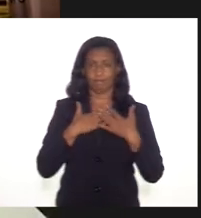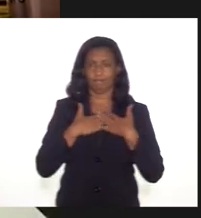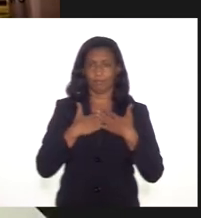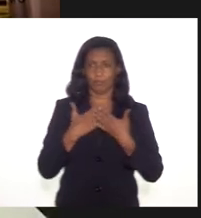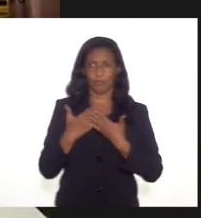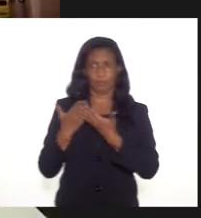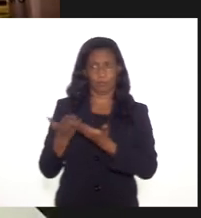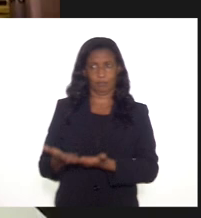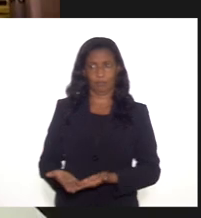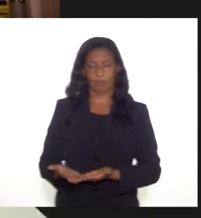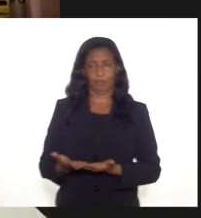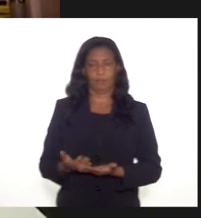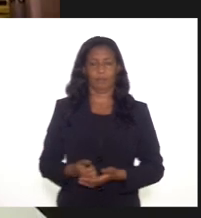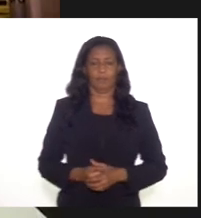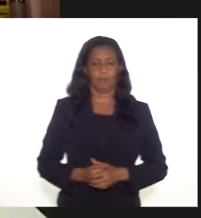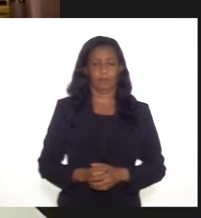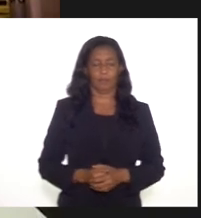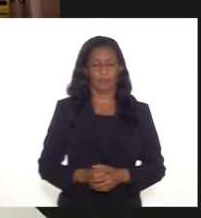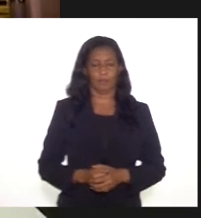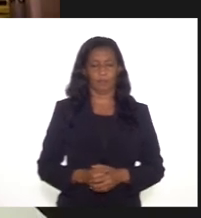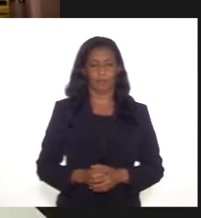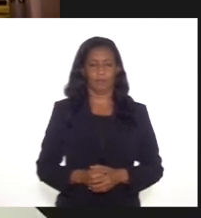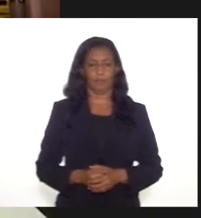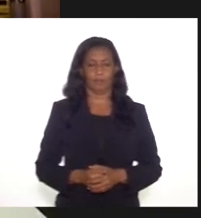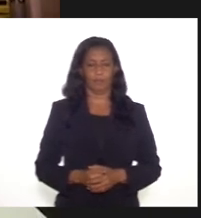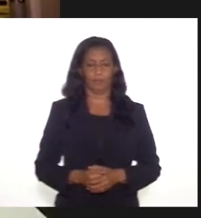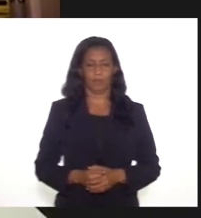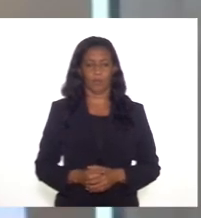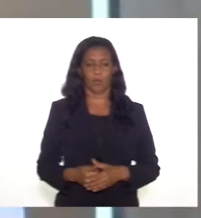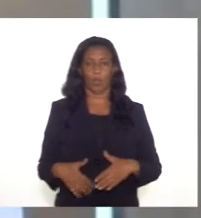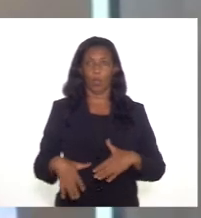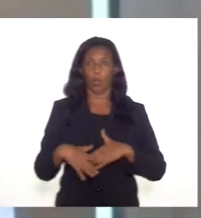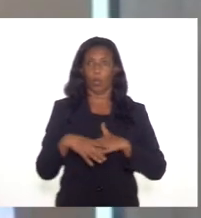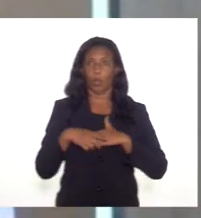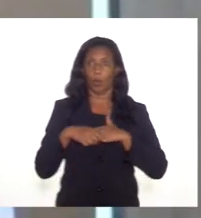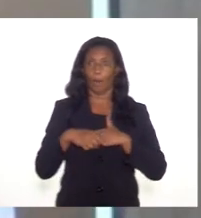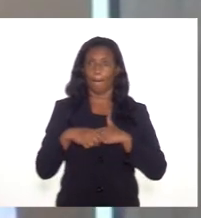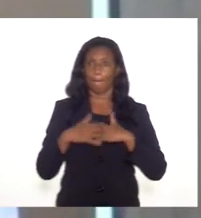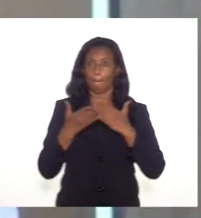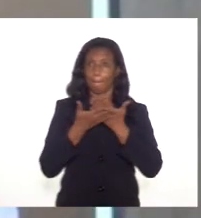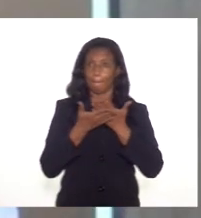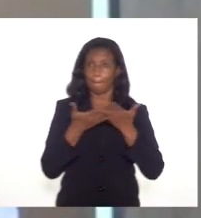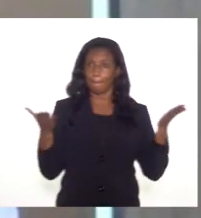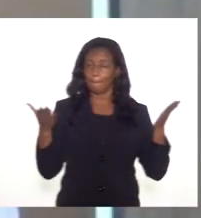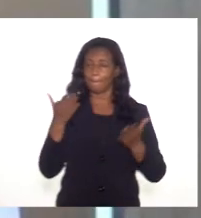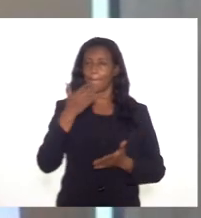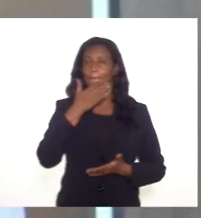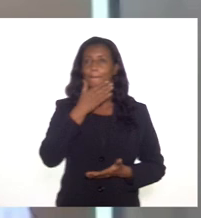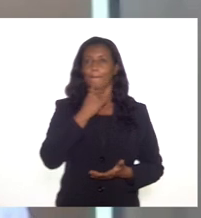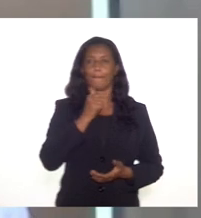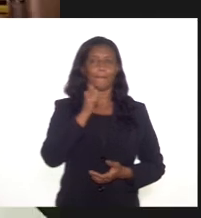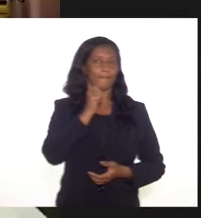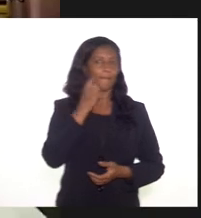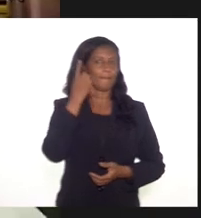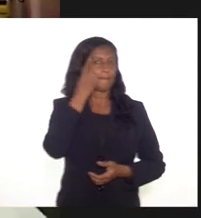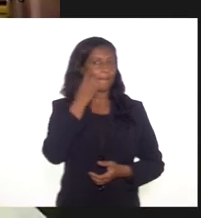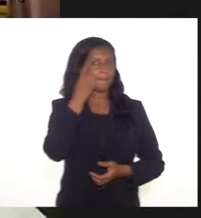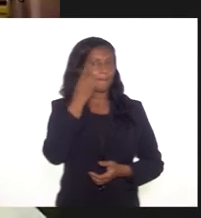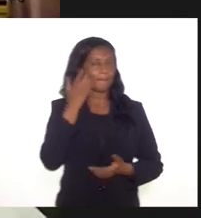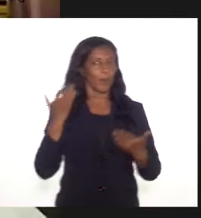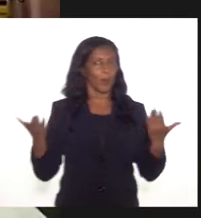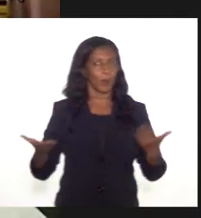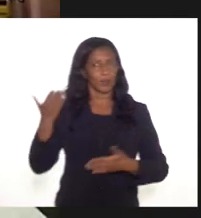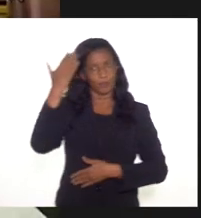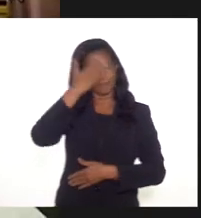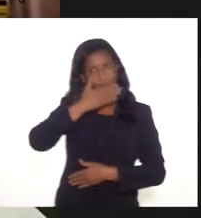solidariedade à vossa excelência. Cumprimentando a todos, a todas as deputadas e todos os deputados hoje presentes na nossa